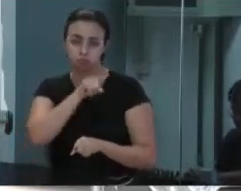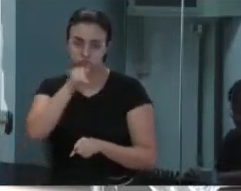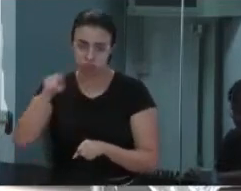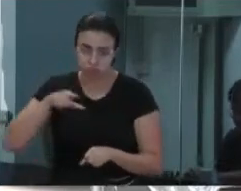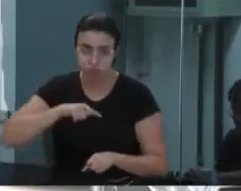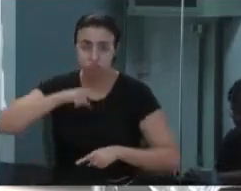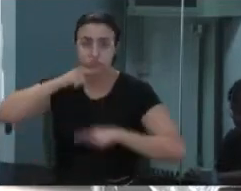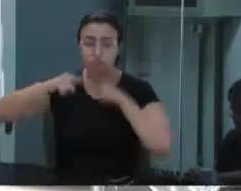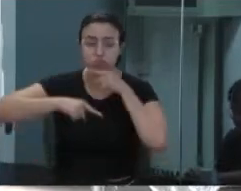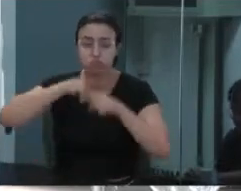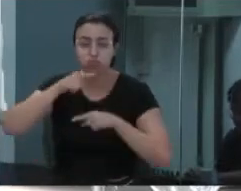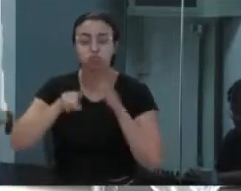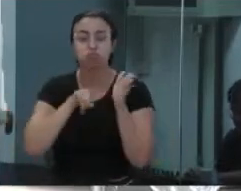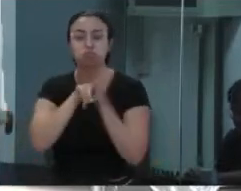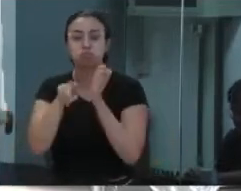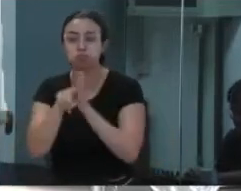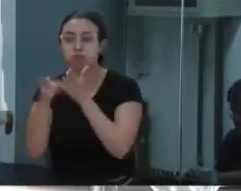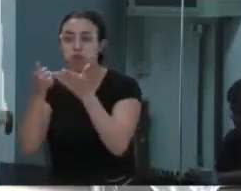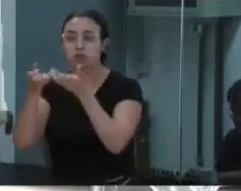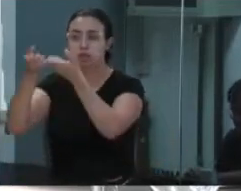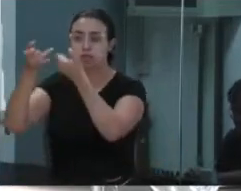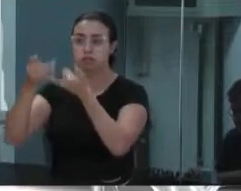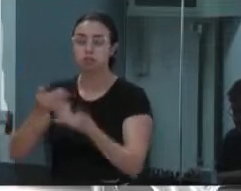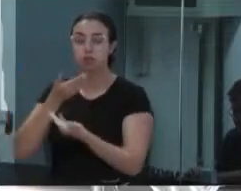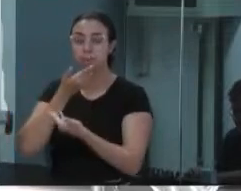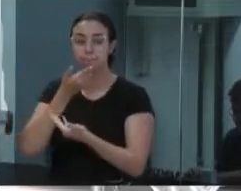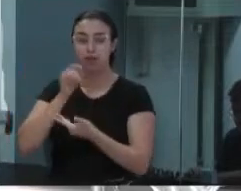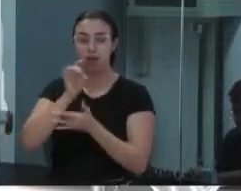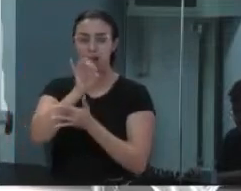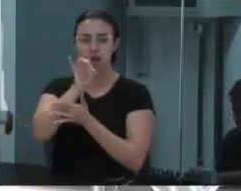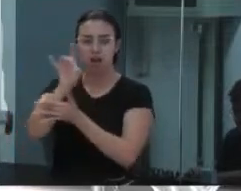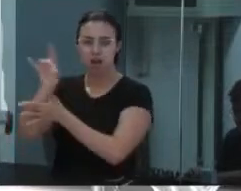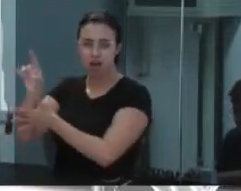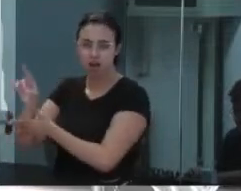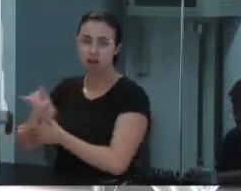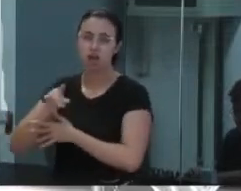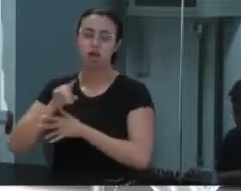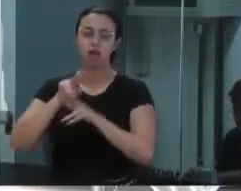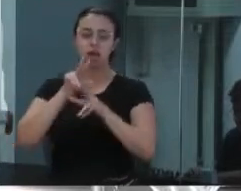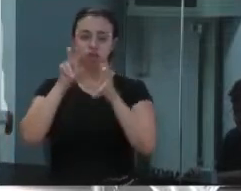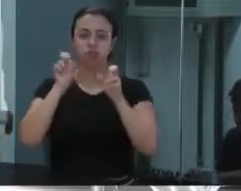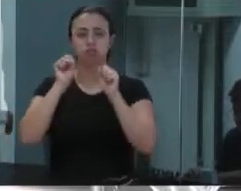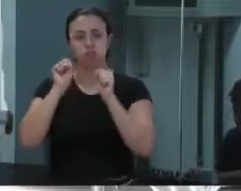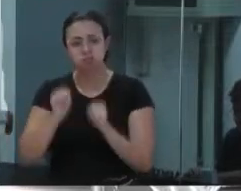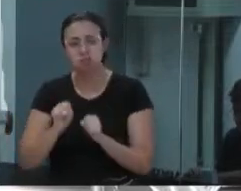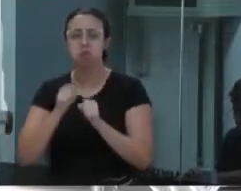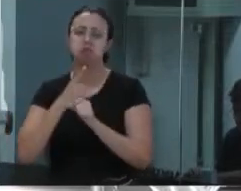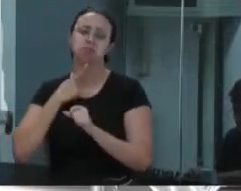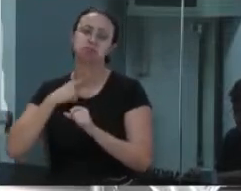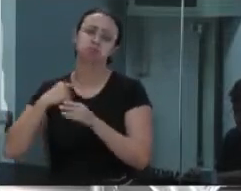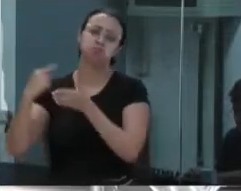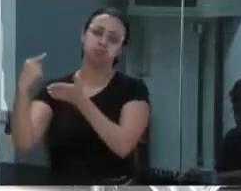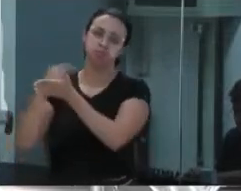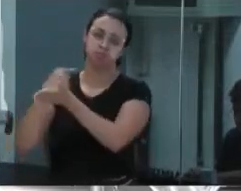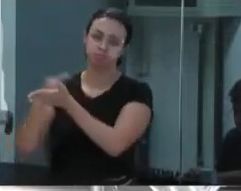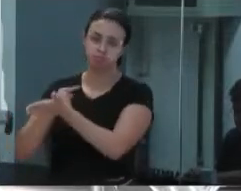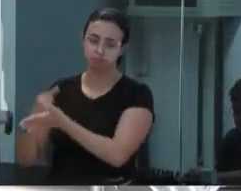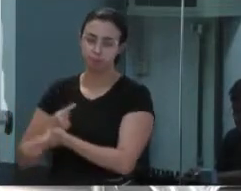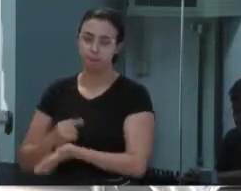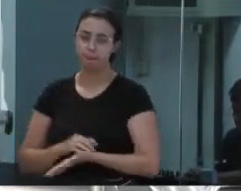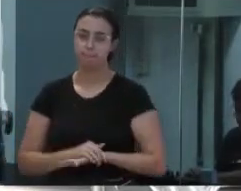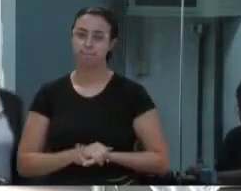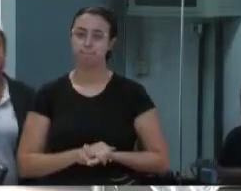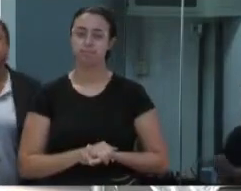alguma dúvida, queira que a gente explane mais sobre cada assunto, tá? Fiquem à vontade para intervir e solicitar, então, as